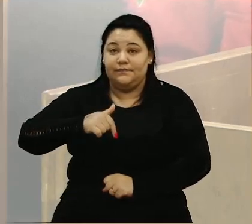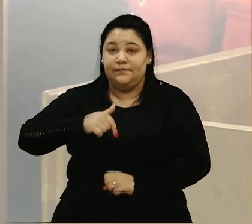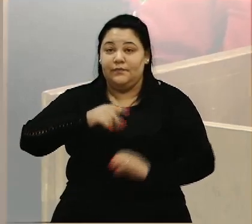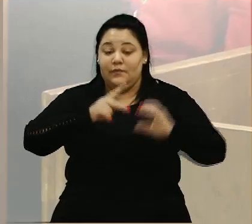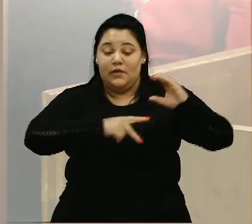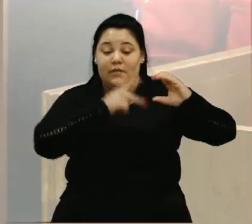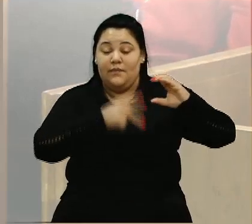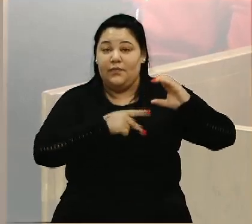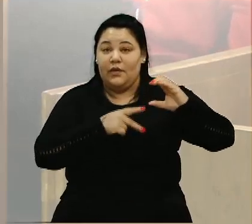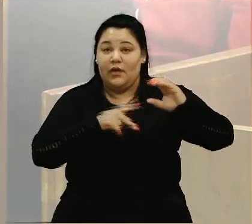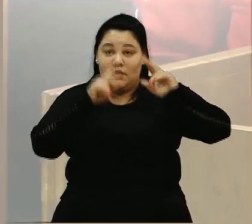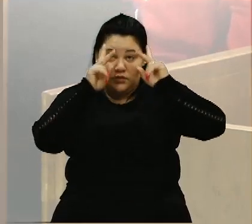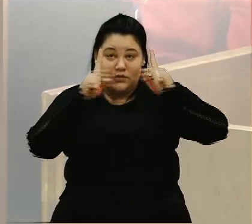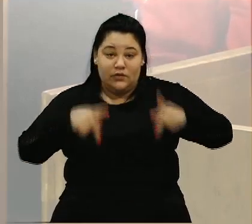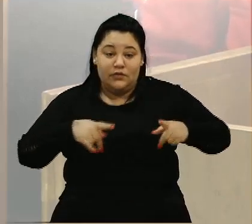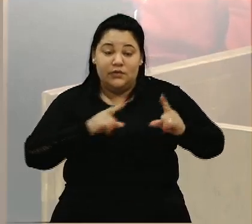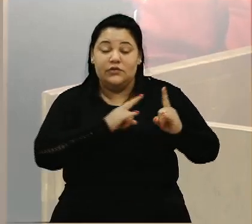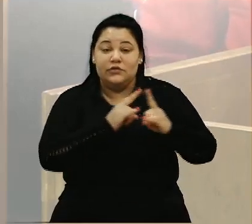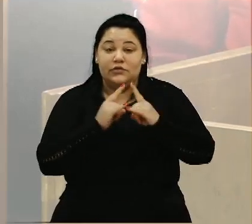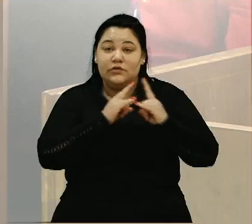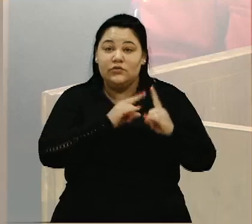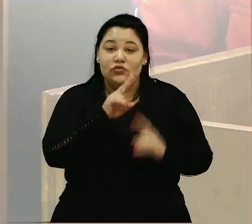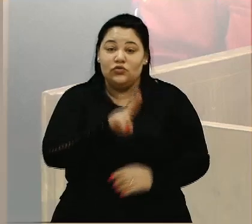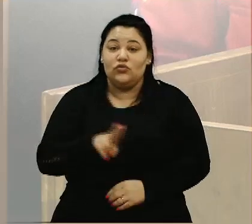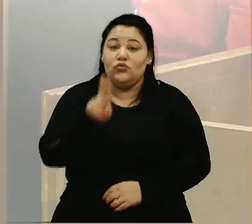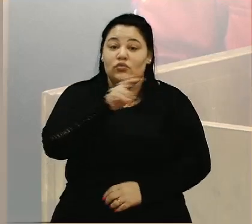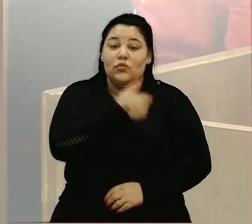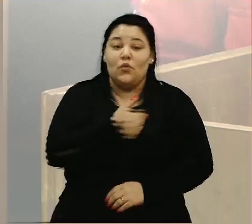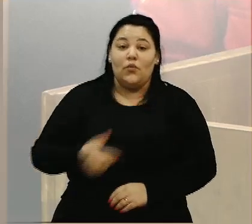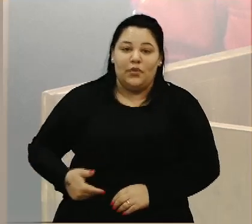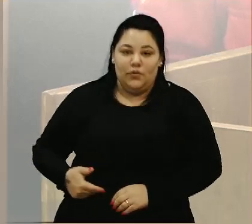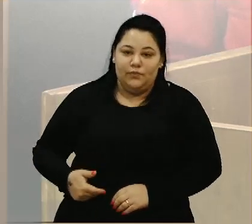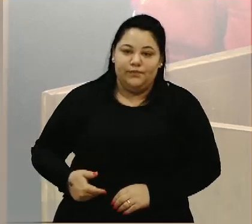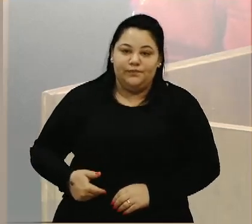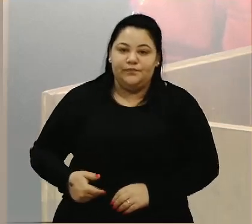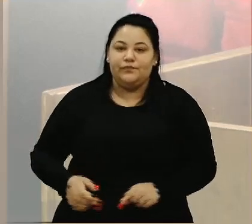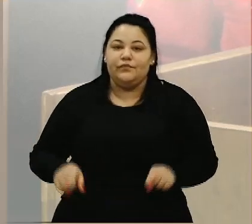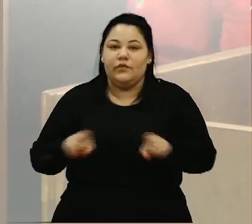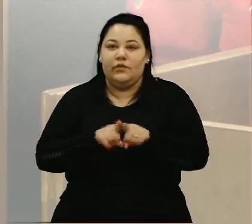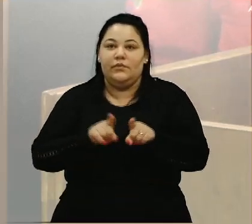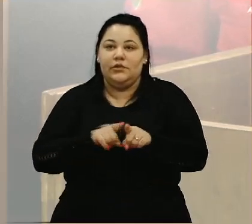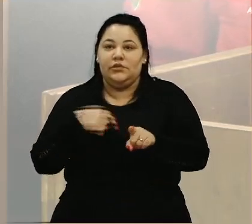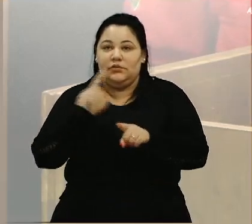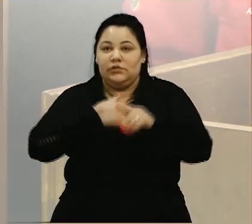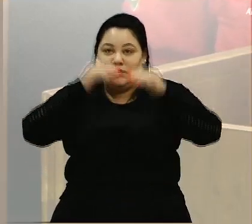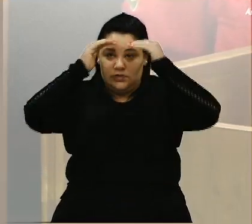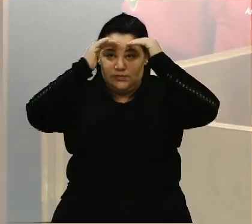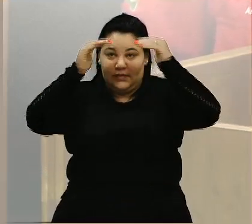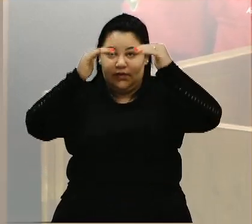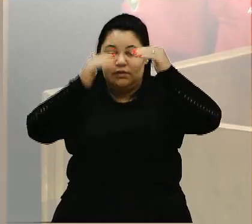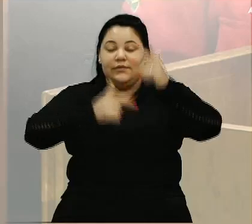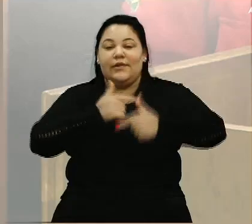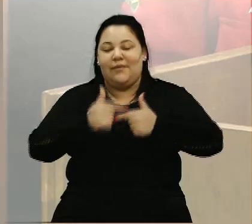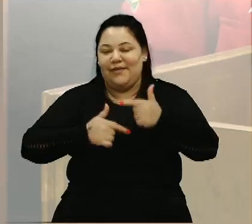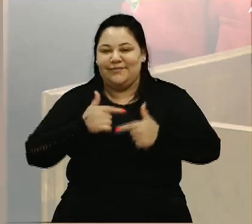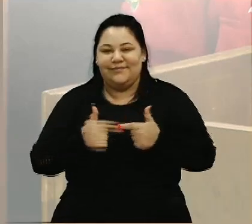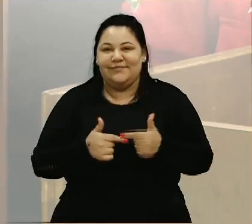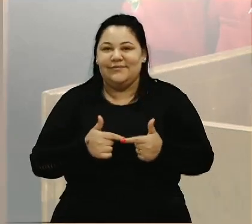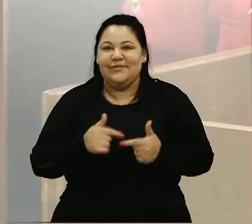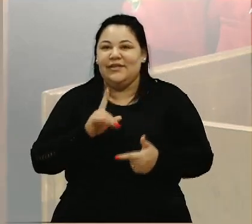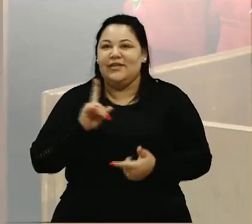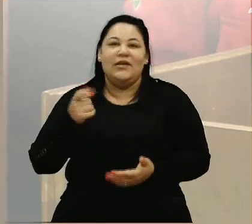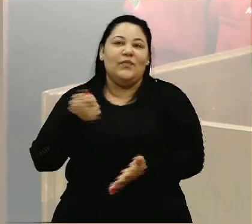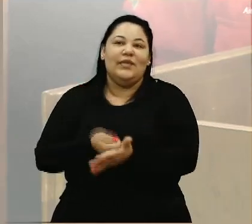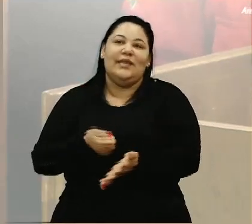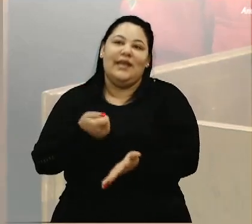uma instituição de utilidade pública, e também que nos respeitem ao nosso trabalho, que não tente nos